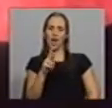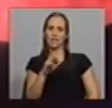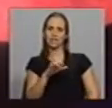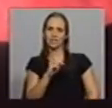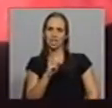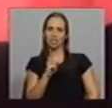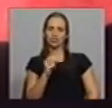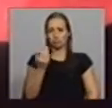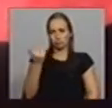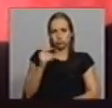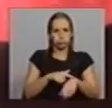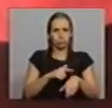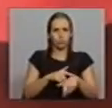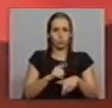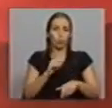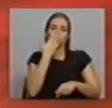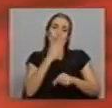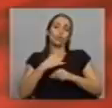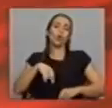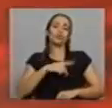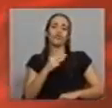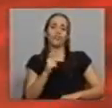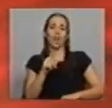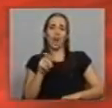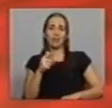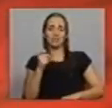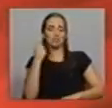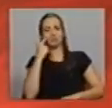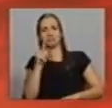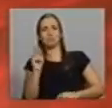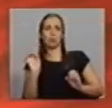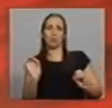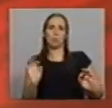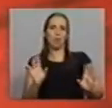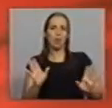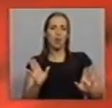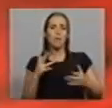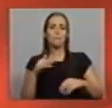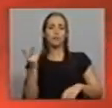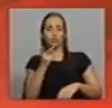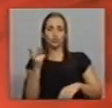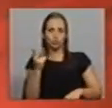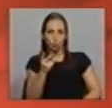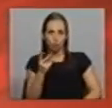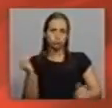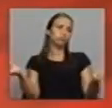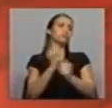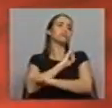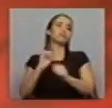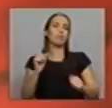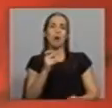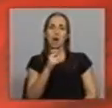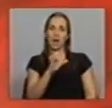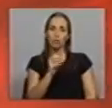jovem. Olha, por exemplo, a nossa própria Via Láctea. Mas estas duas fontes de raio-x, duas explosões de raio-x que foram agora